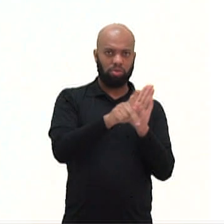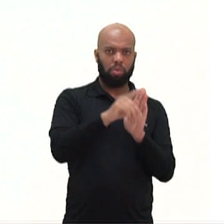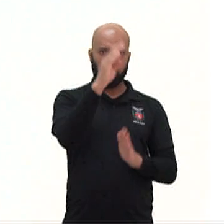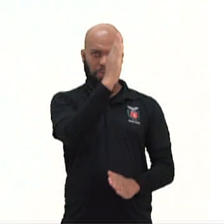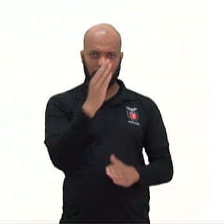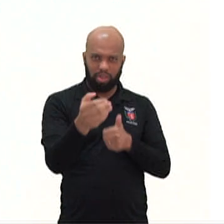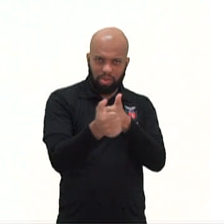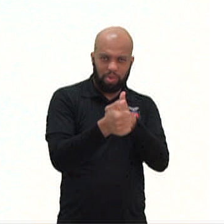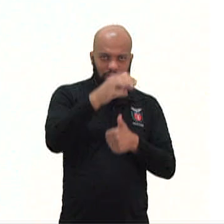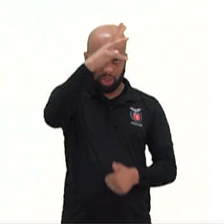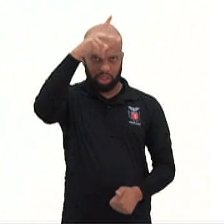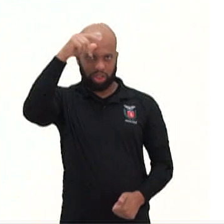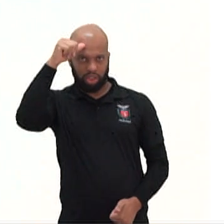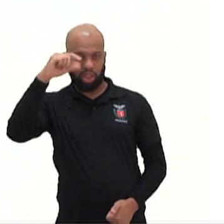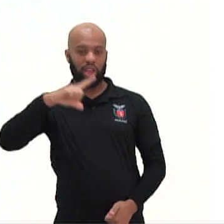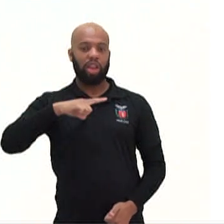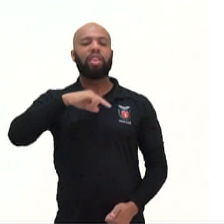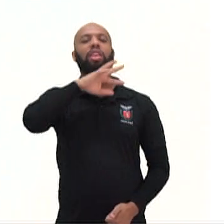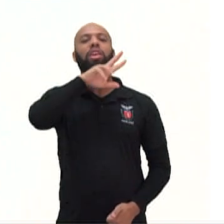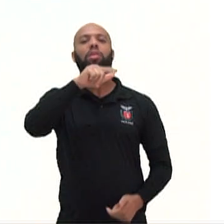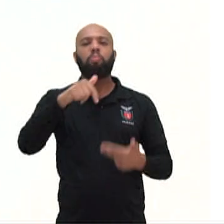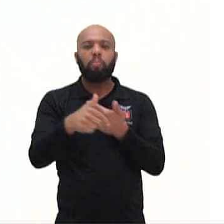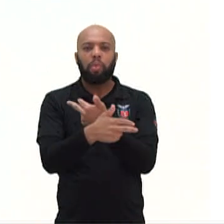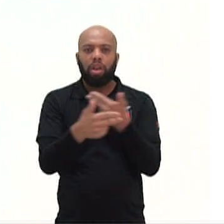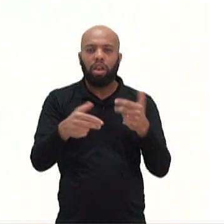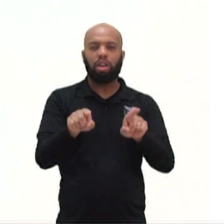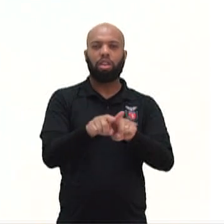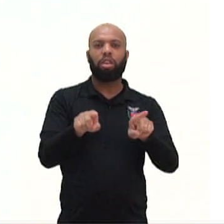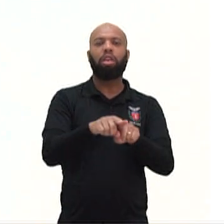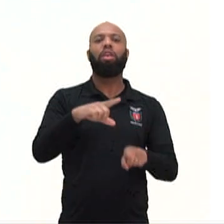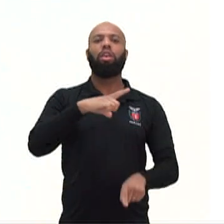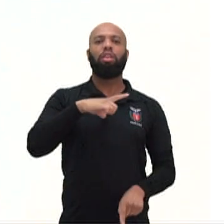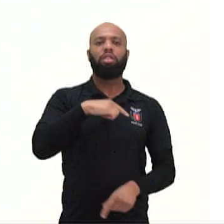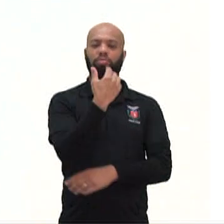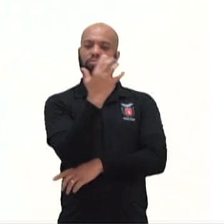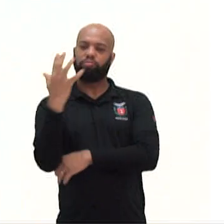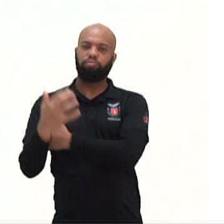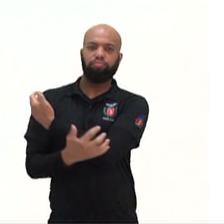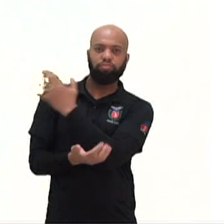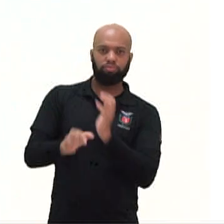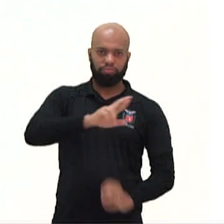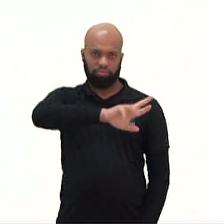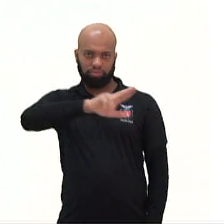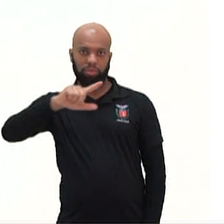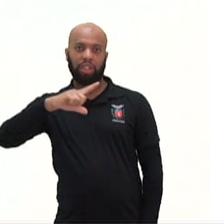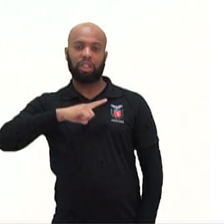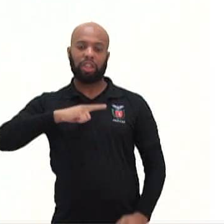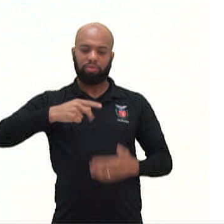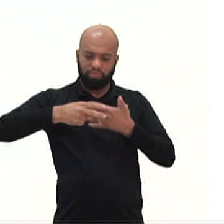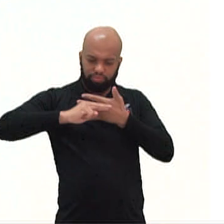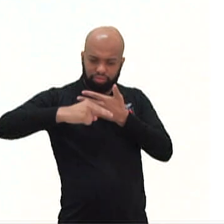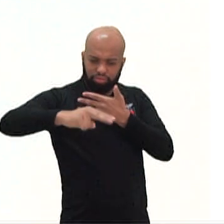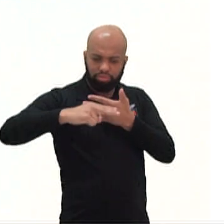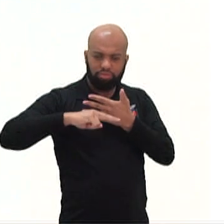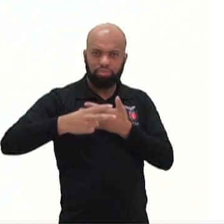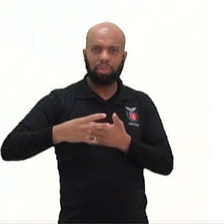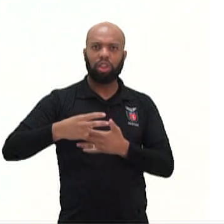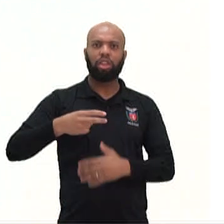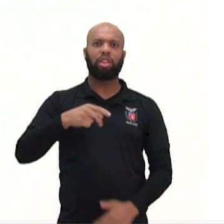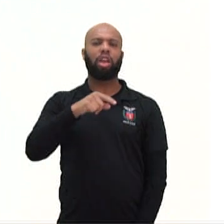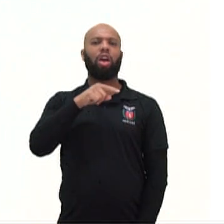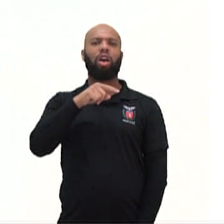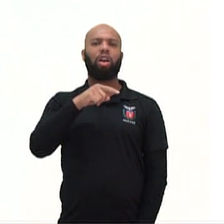de fauna e flora na região do Pantanal, tem como consequência negativa A. Letra A. Caça e